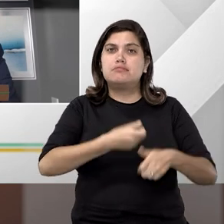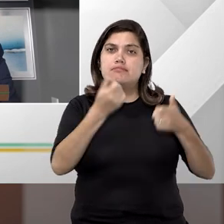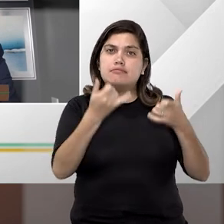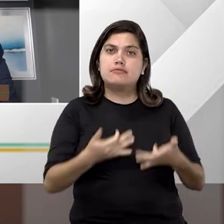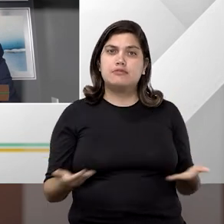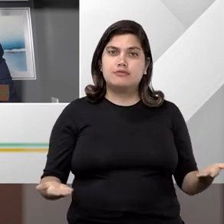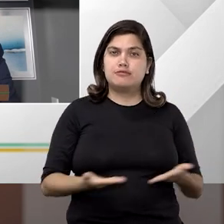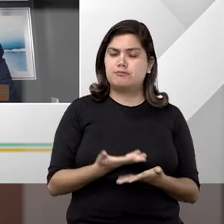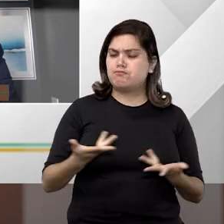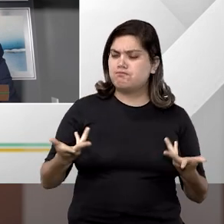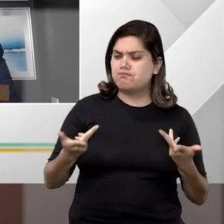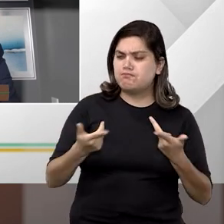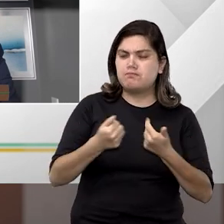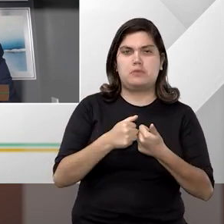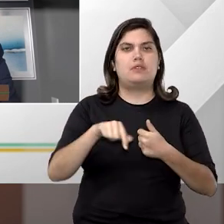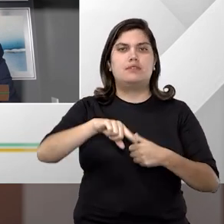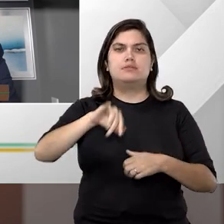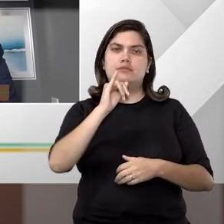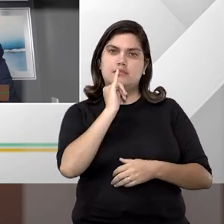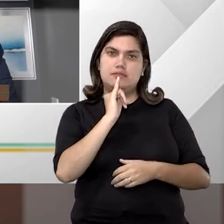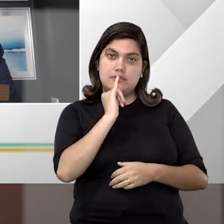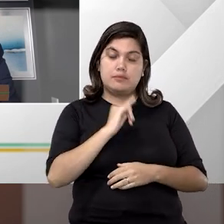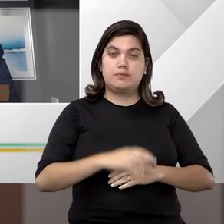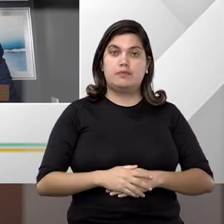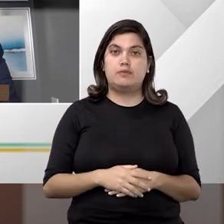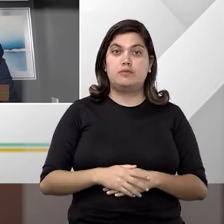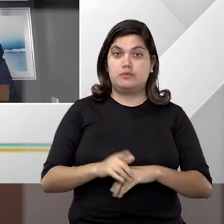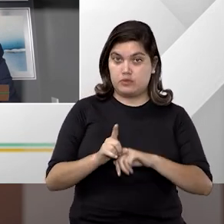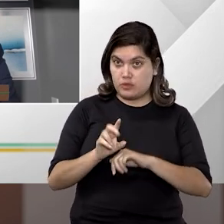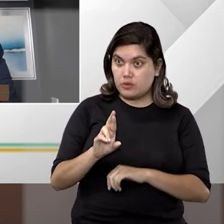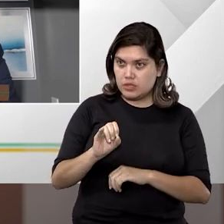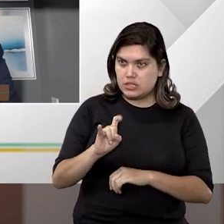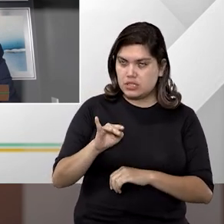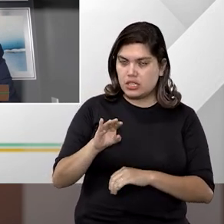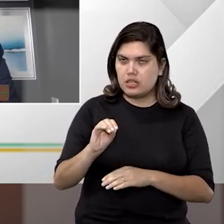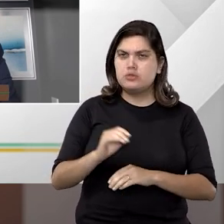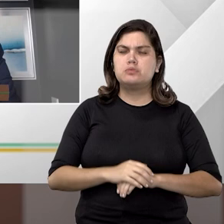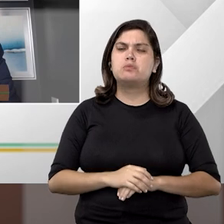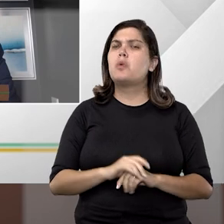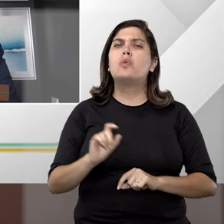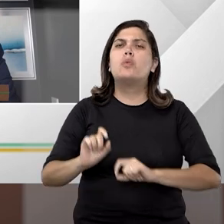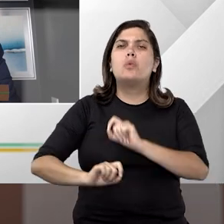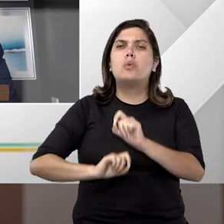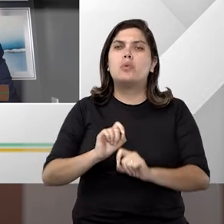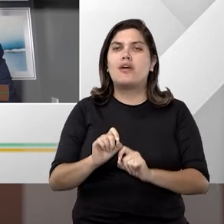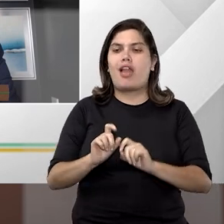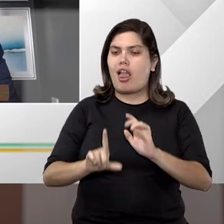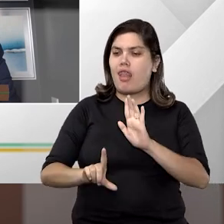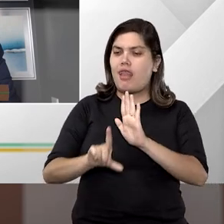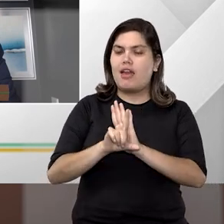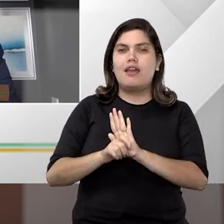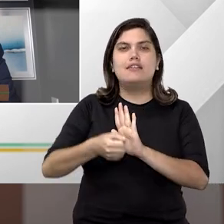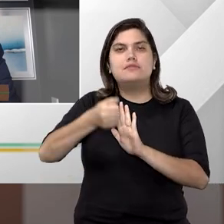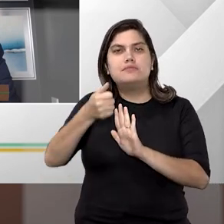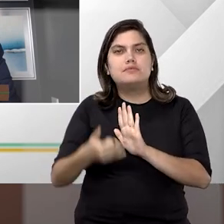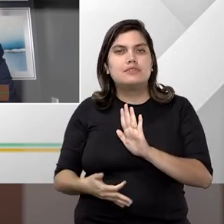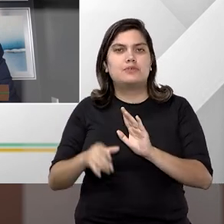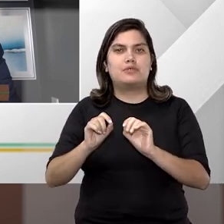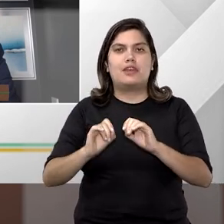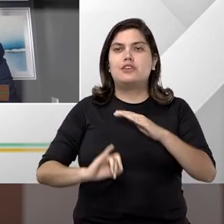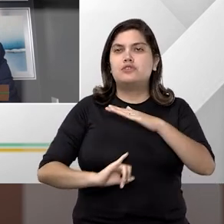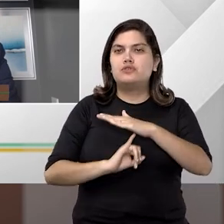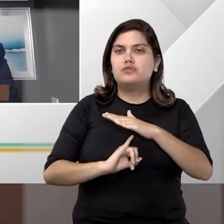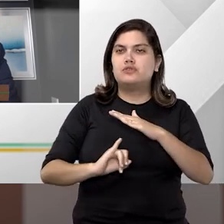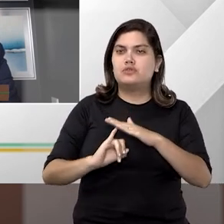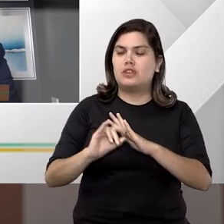né sobre o qual a gente fala hoje excelente assim fantásticos esses exemplos é Doutor Sérgio ainda com seu O que são né O que que a lei